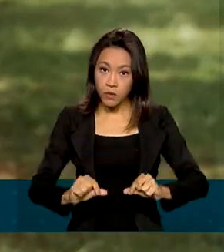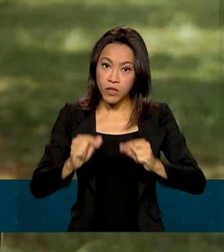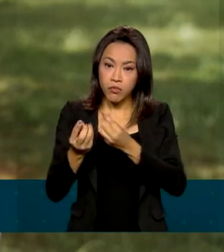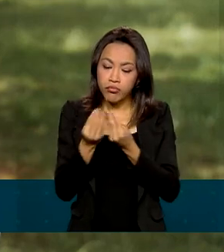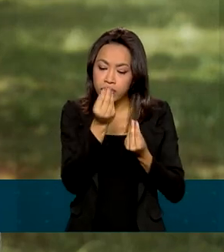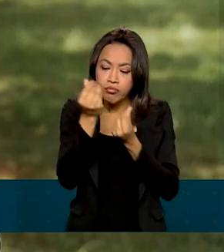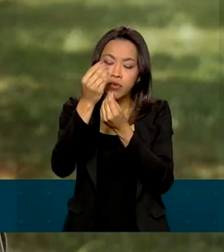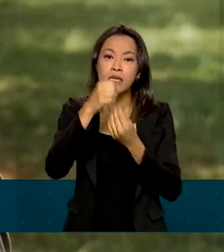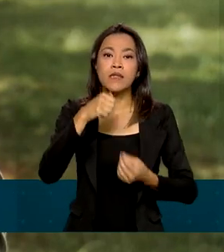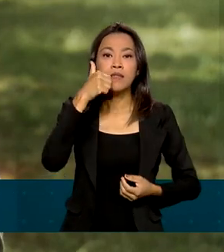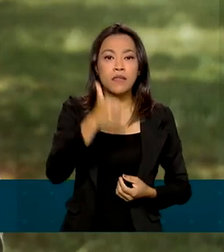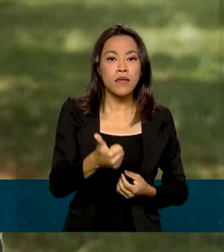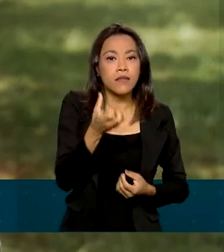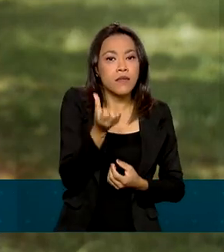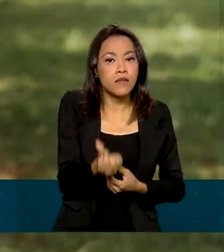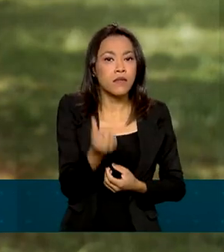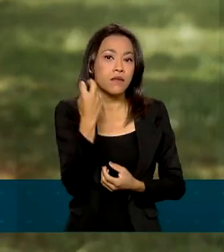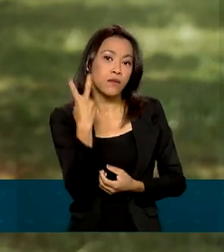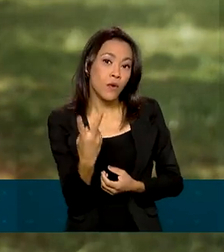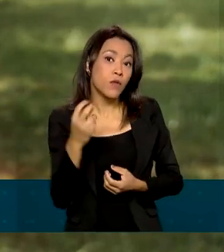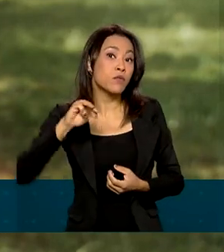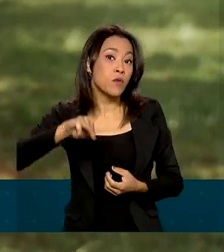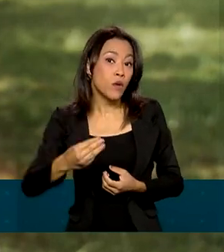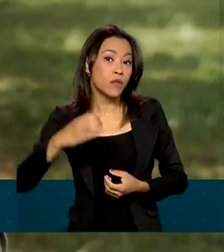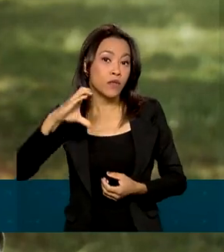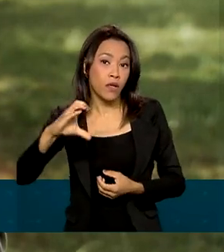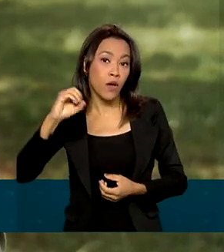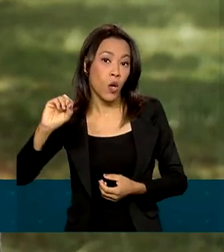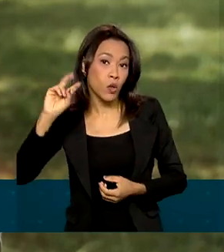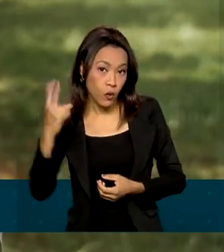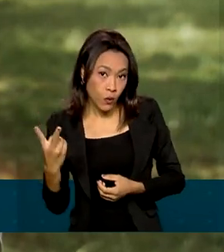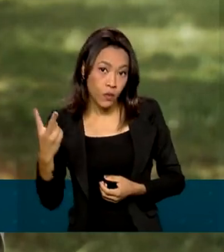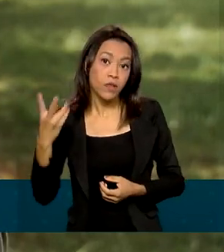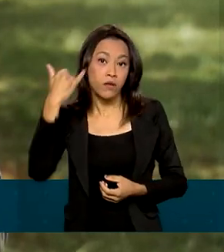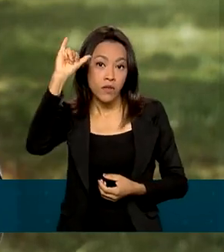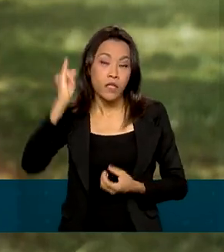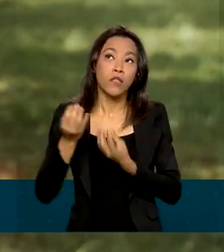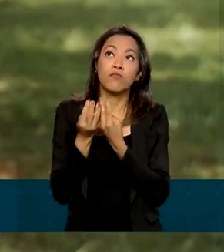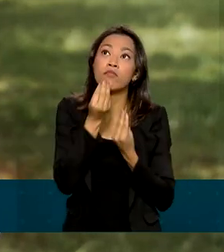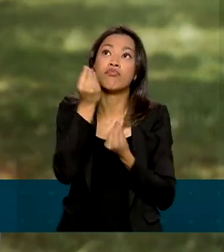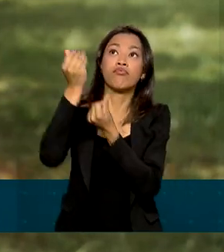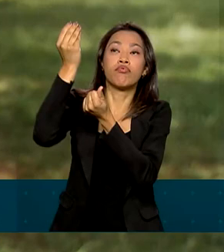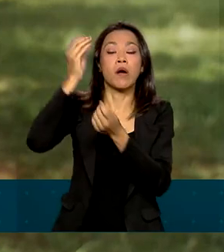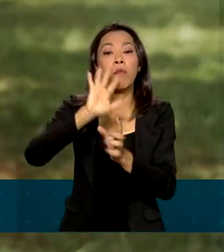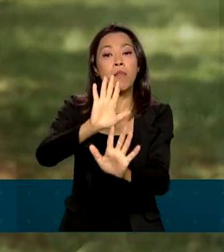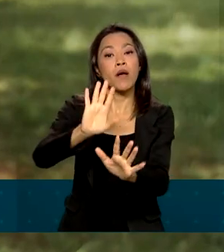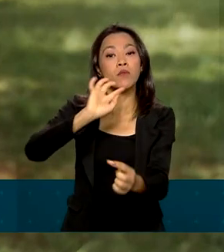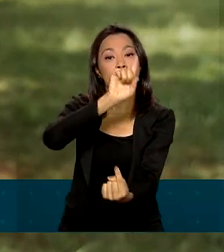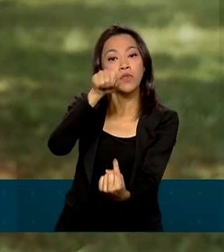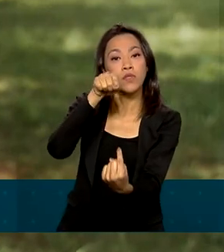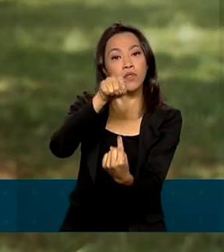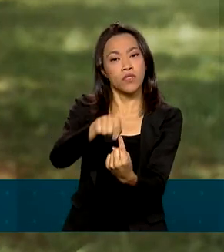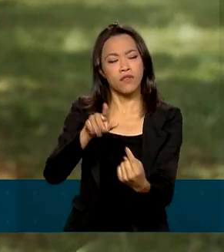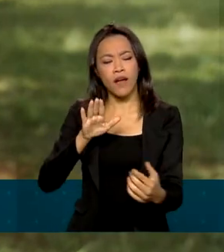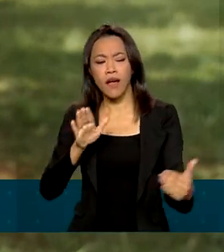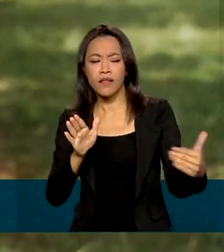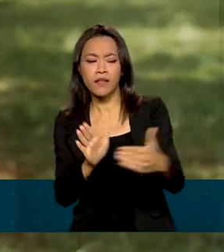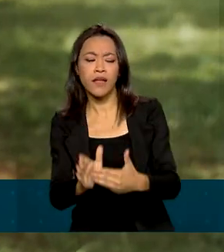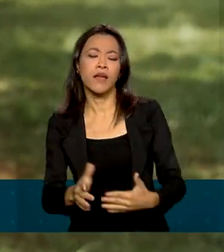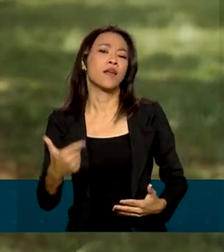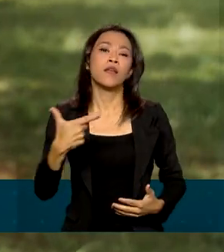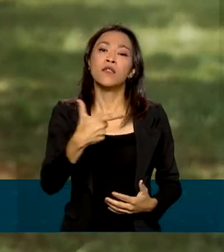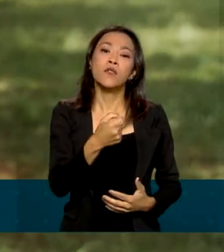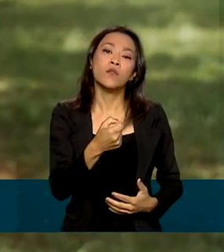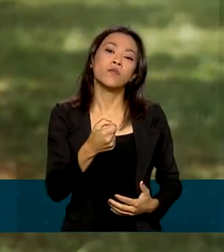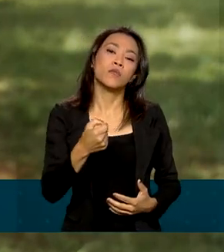162 milhões de toneladas de gás carbônico na natureza mas a meta até 2030